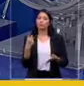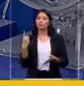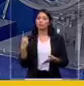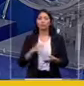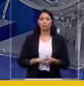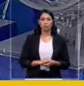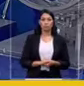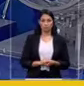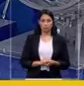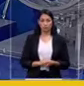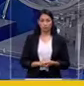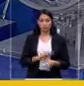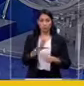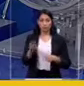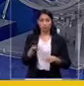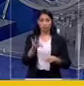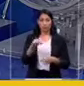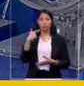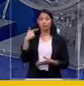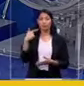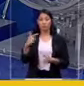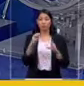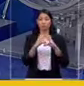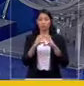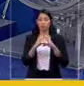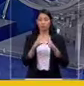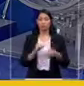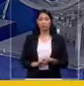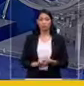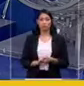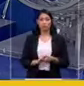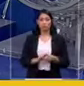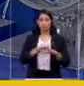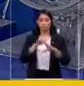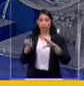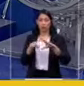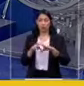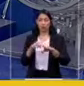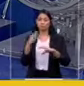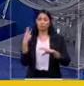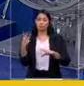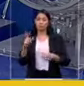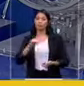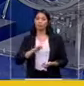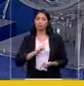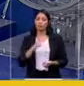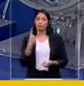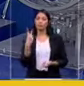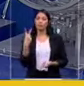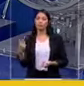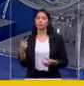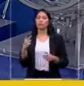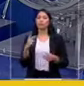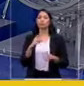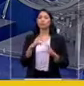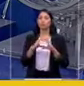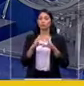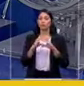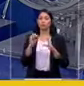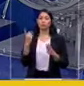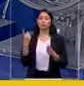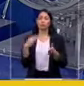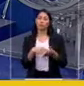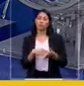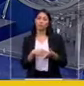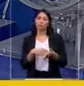31, onde serão sorteados 7 dezenas. E o globo número 3 tem 12 bolas numeradas de 01 a 12